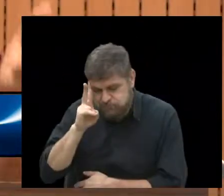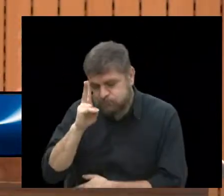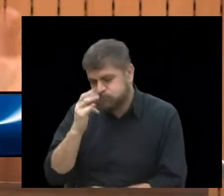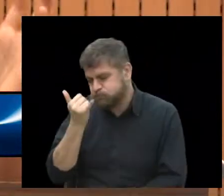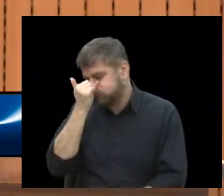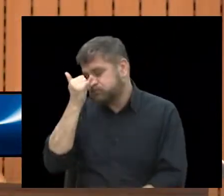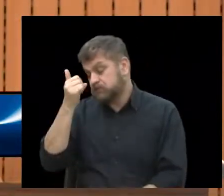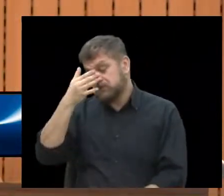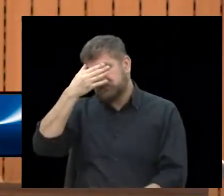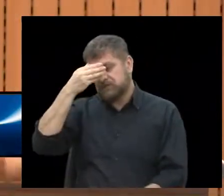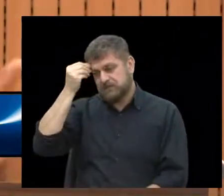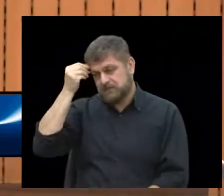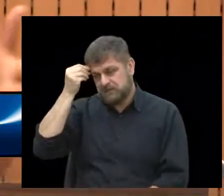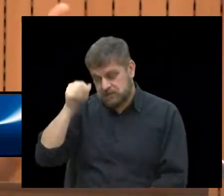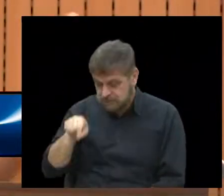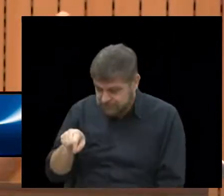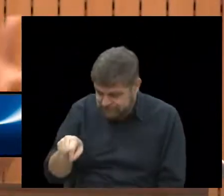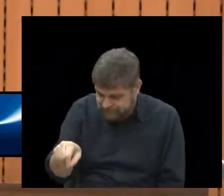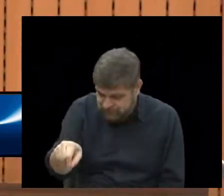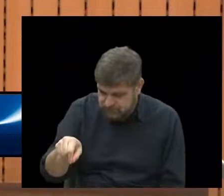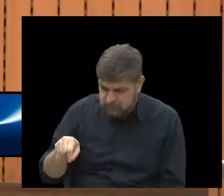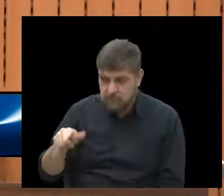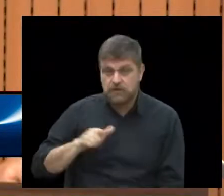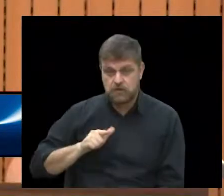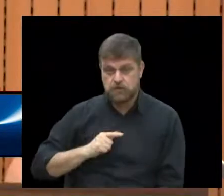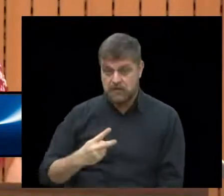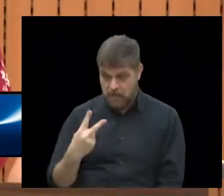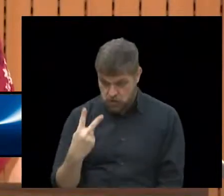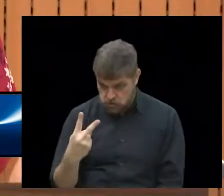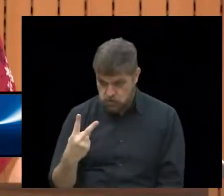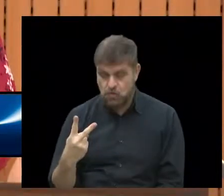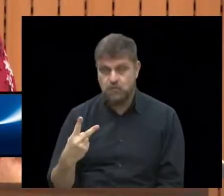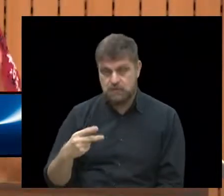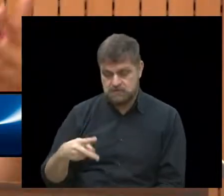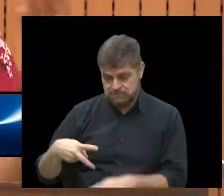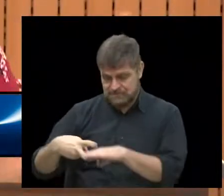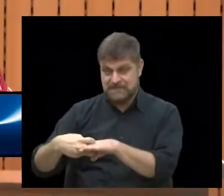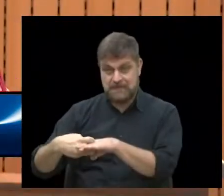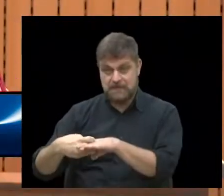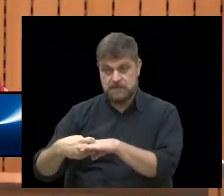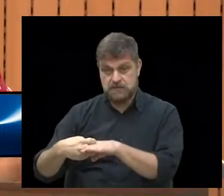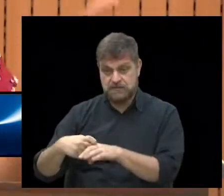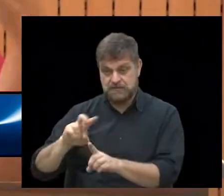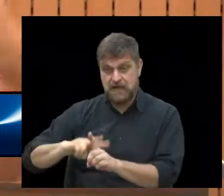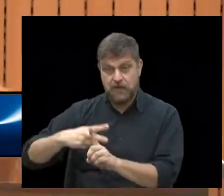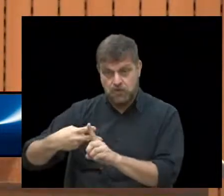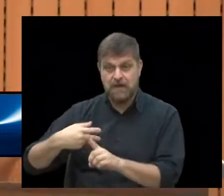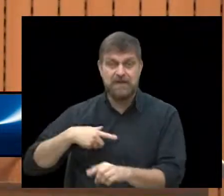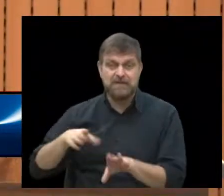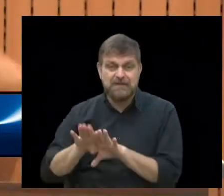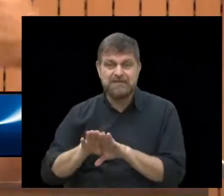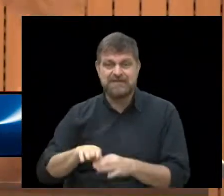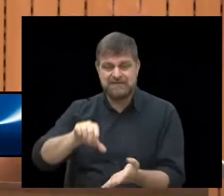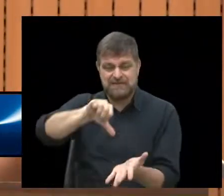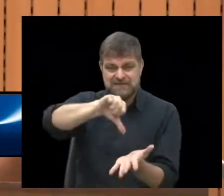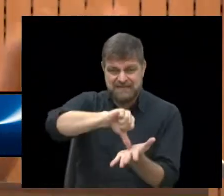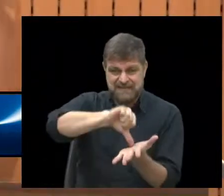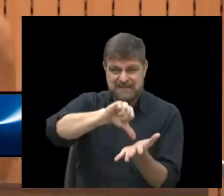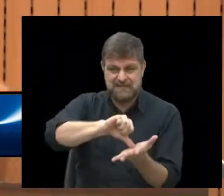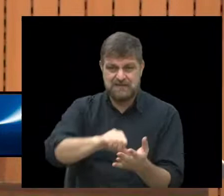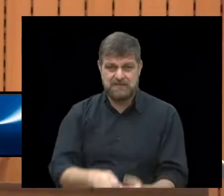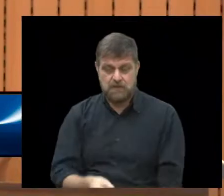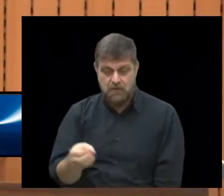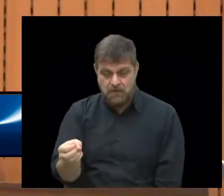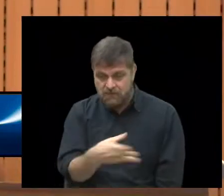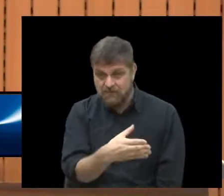seu bilhete, ela podia usar, o decreto extinguiu isso. Além disso, os terminais do Vida Nova e do